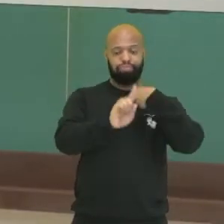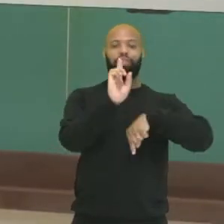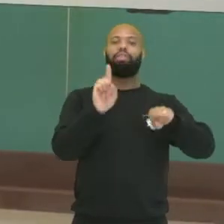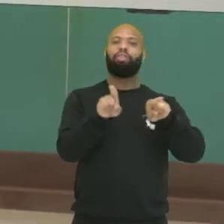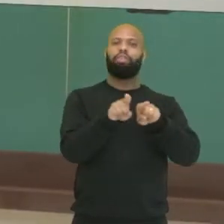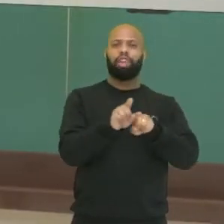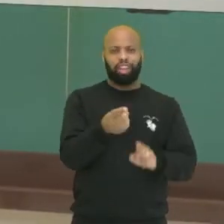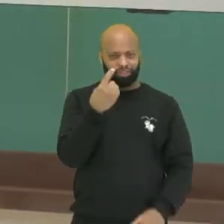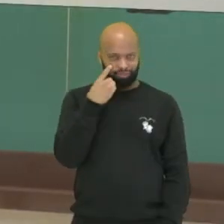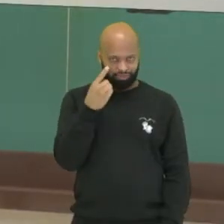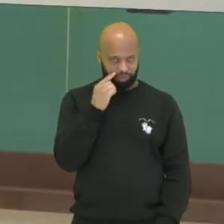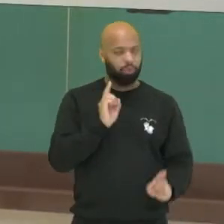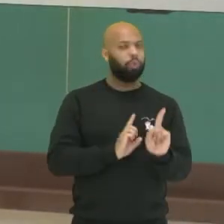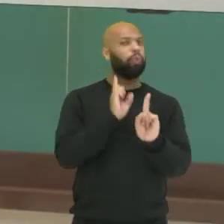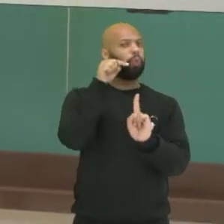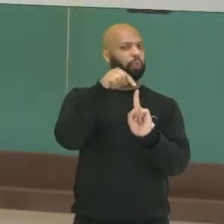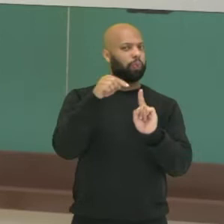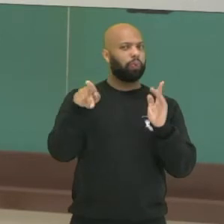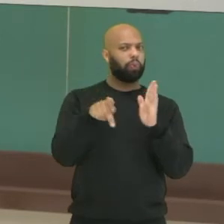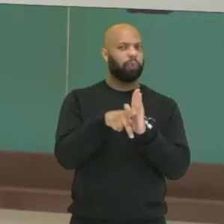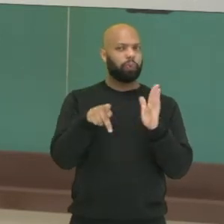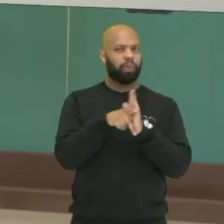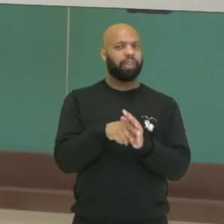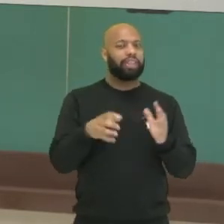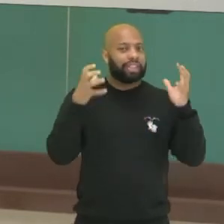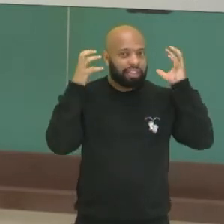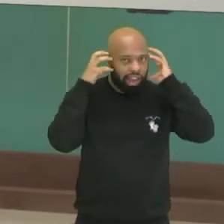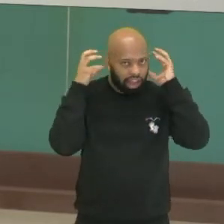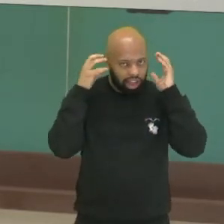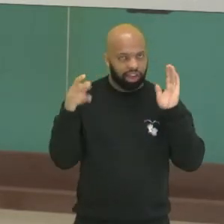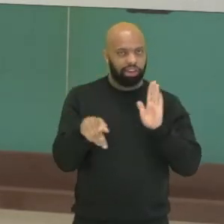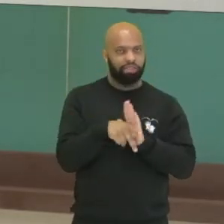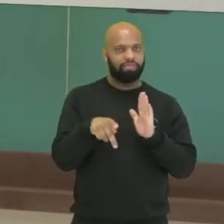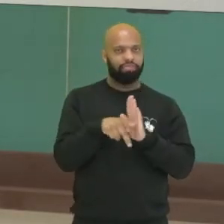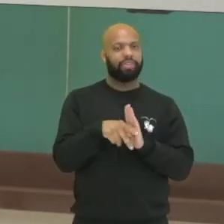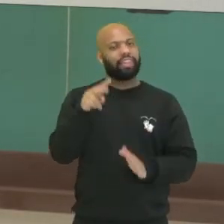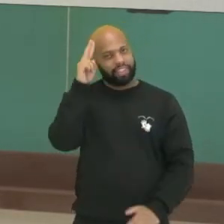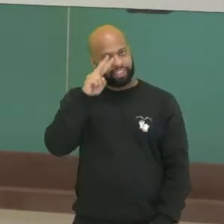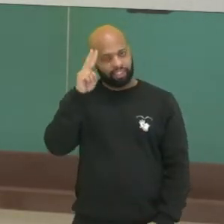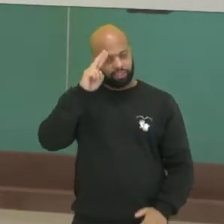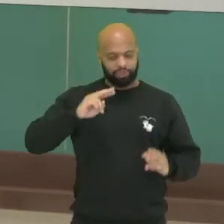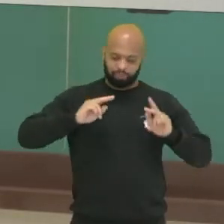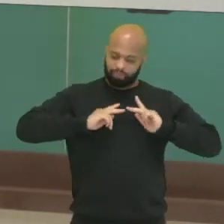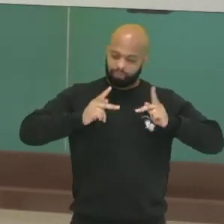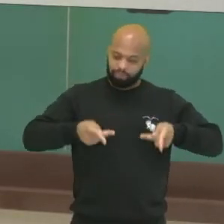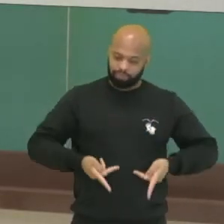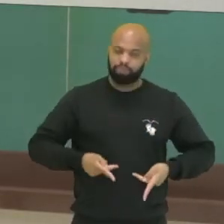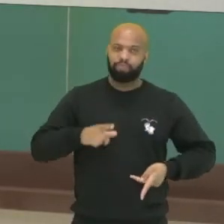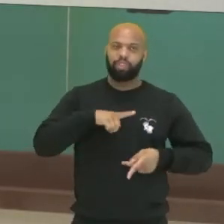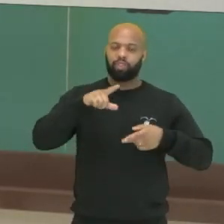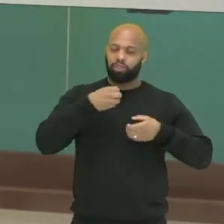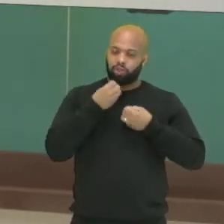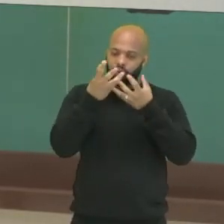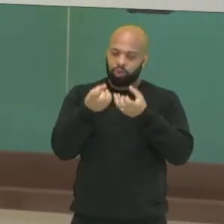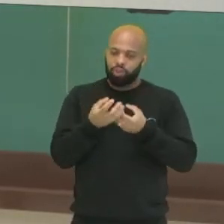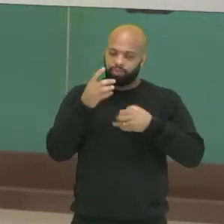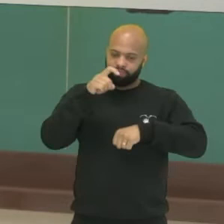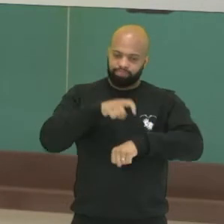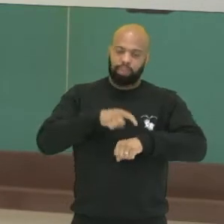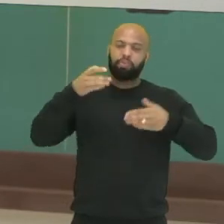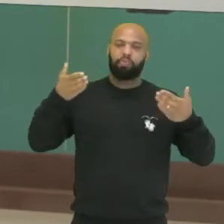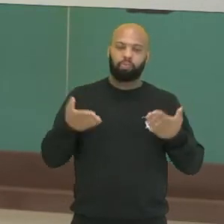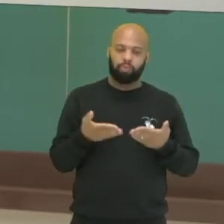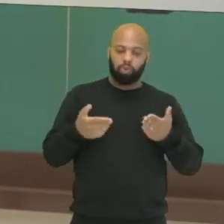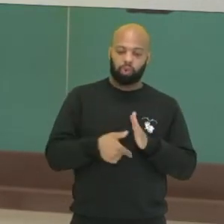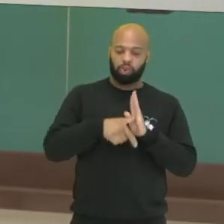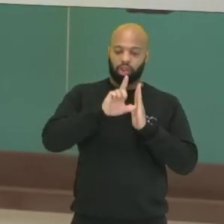função que o rádio exerceu na história da humanidade. Notícia em tempo real. Antes as pessoas tinham que